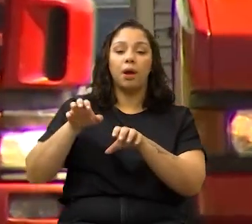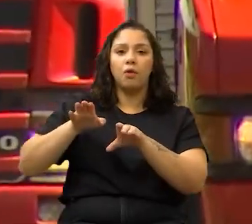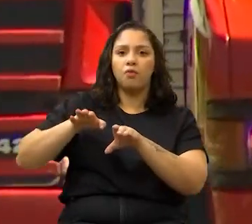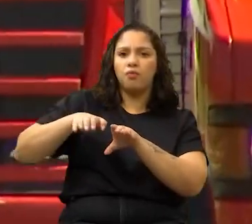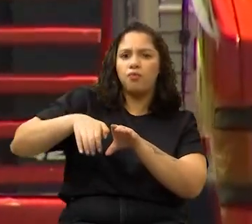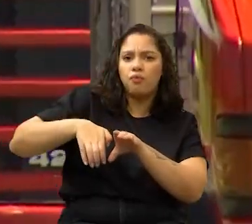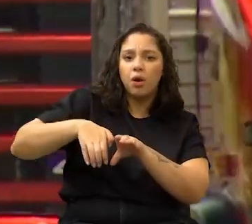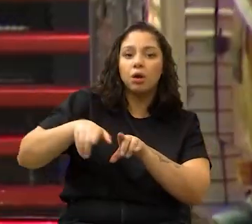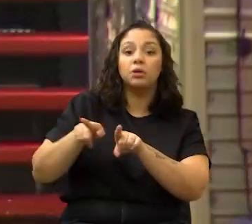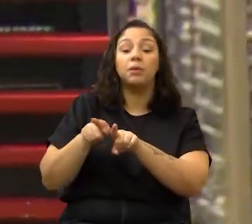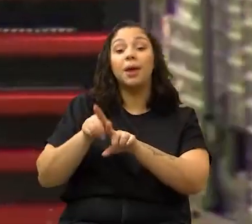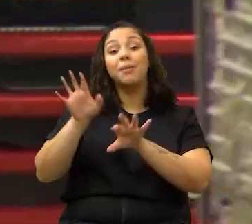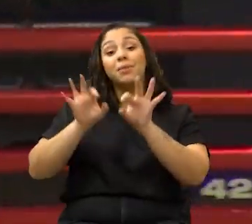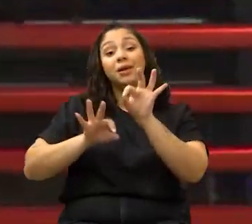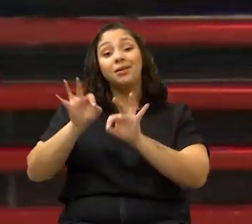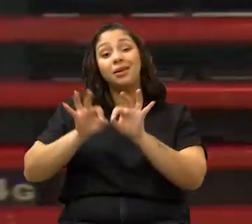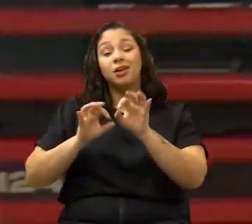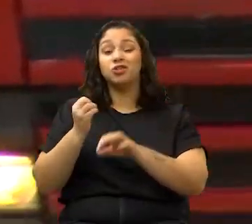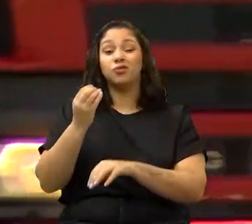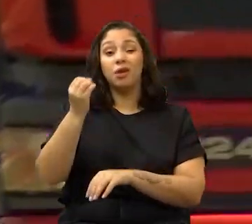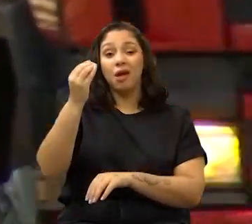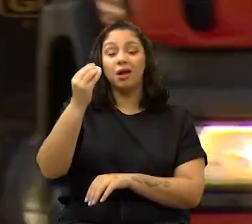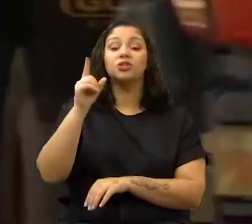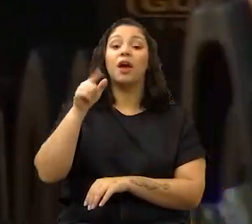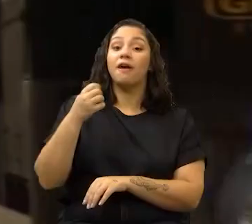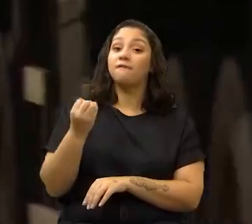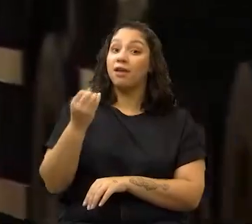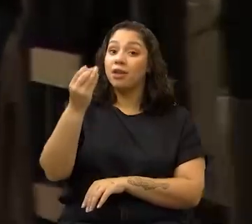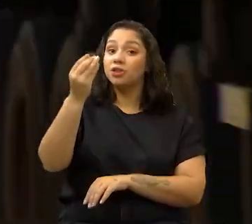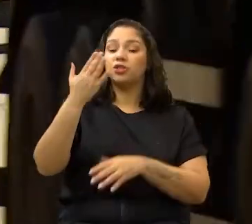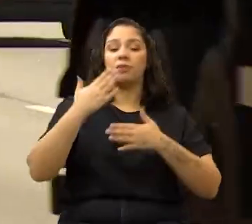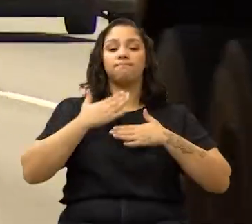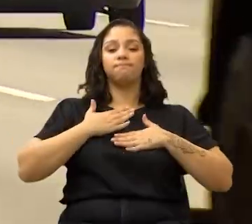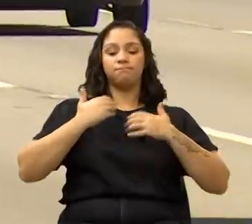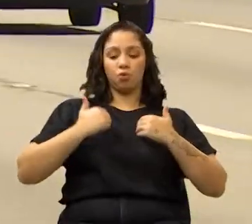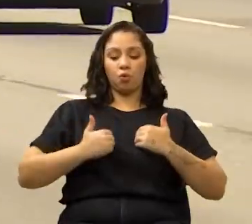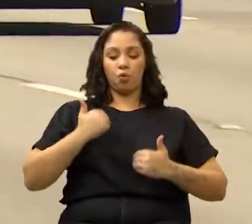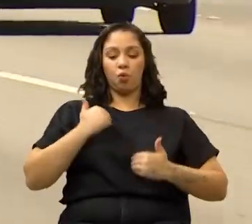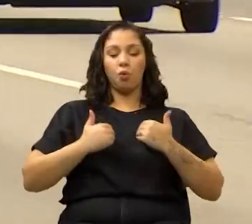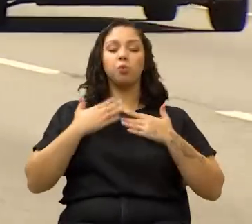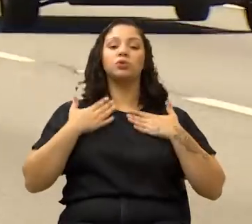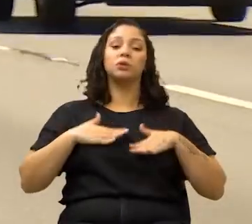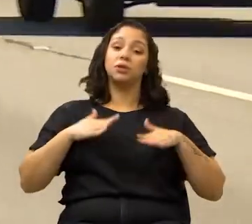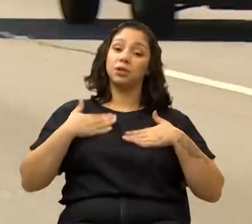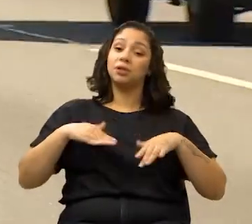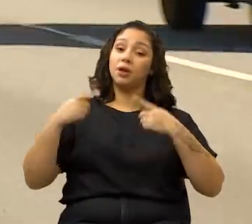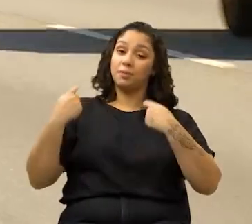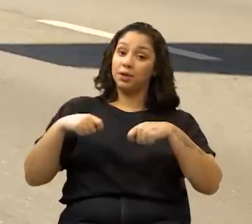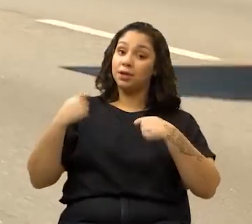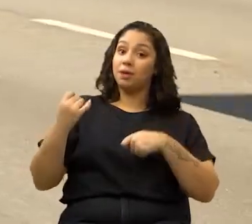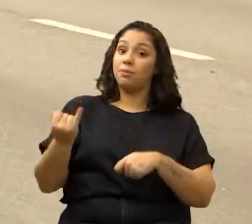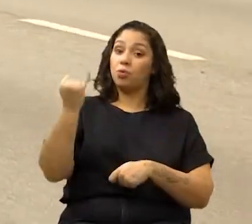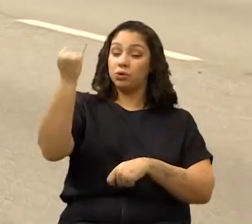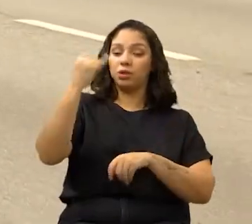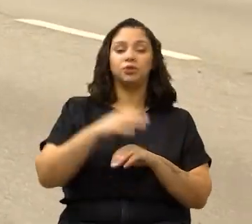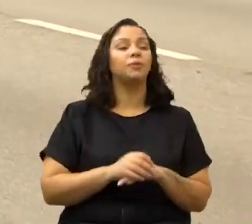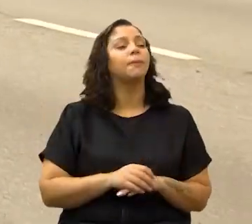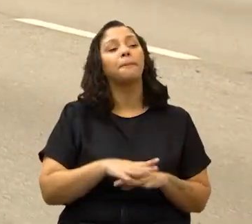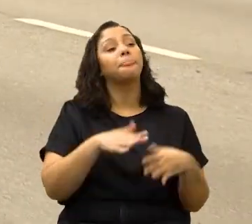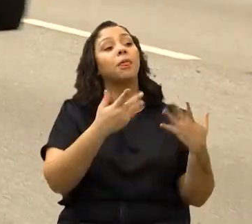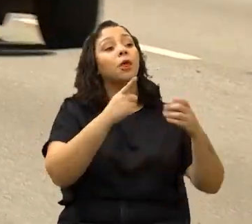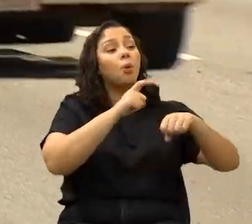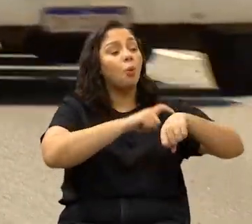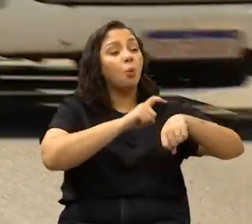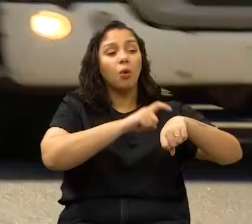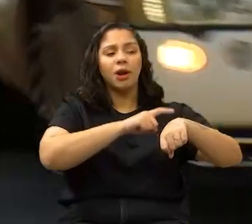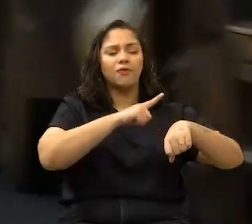o devido planejamento da viagem e viajar descansado. Isso aí faz muita diferença aí numa viagem tranquila. Quais os horários